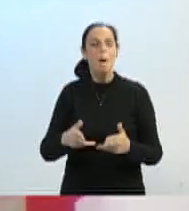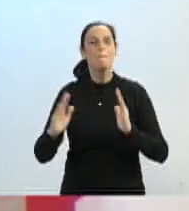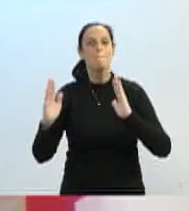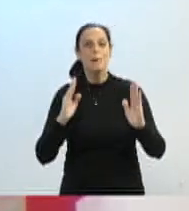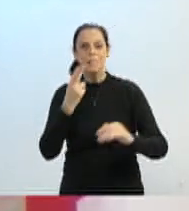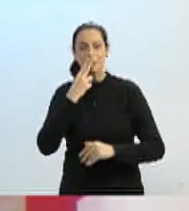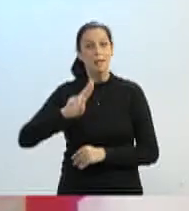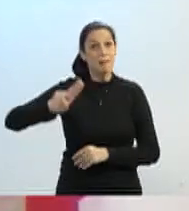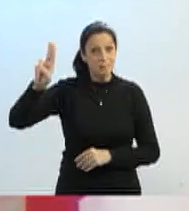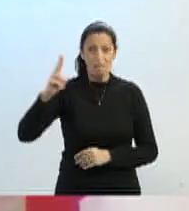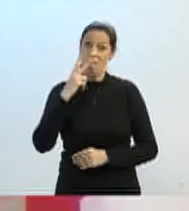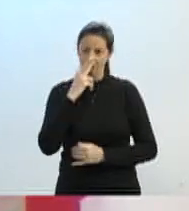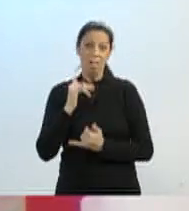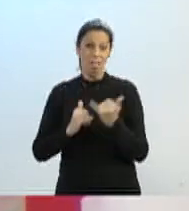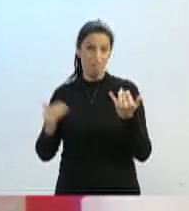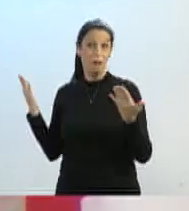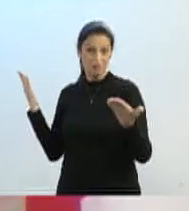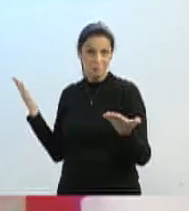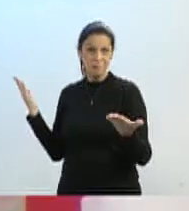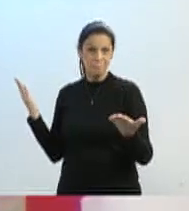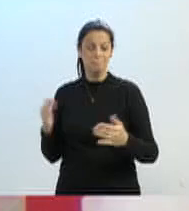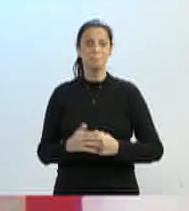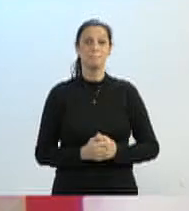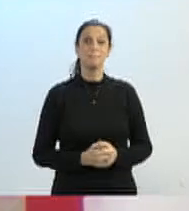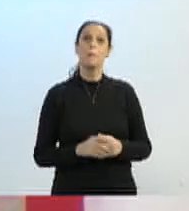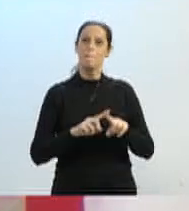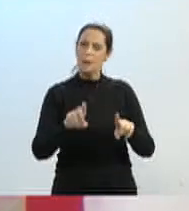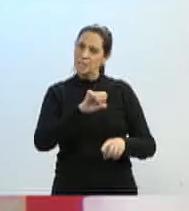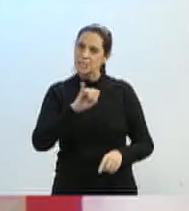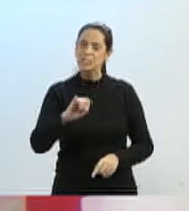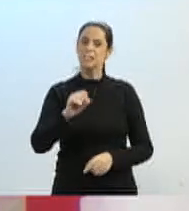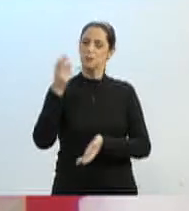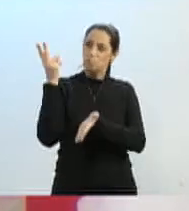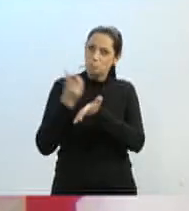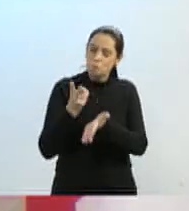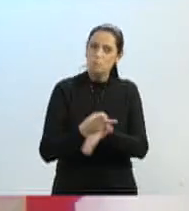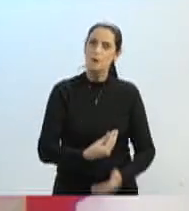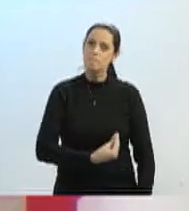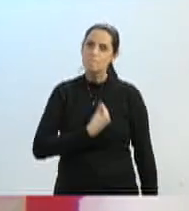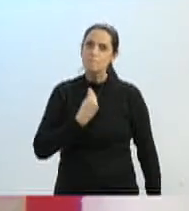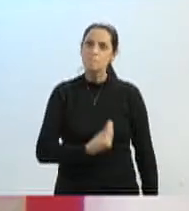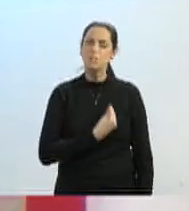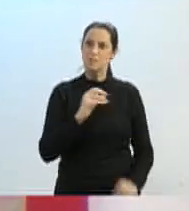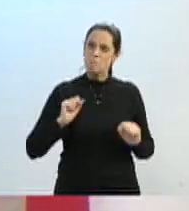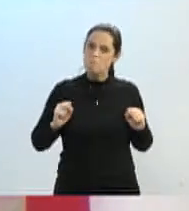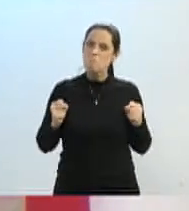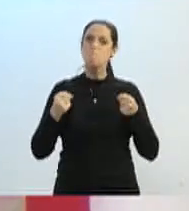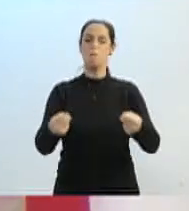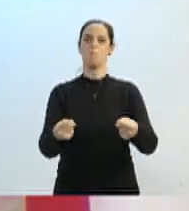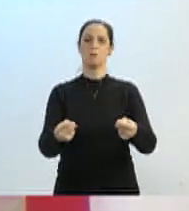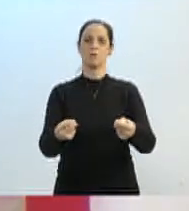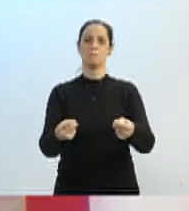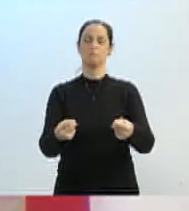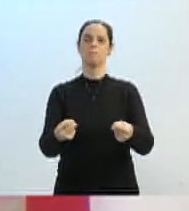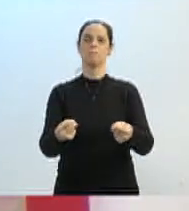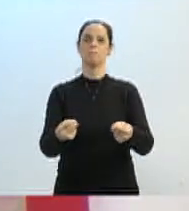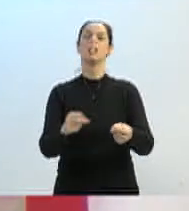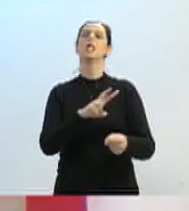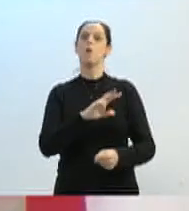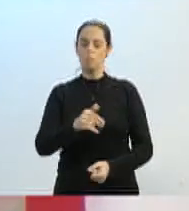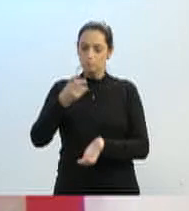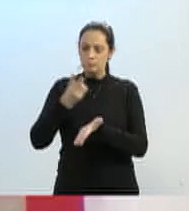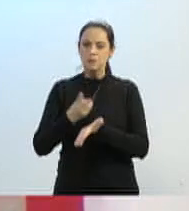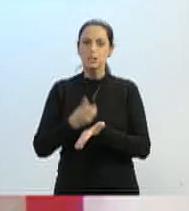é. Mas enquanto houver ar nos meus pulmões, vereador Bruno, força na minha voz, eu jamais me